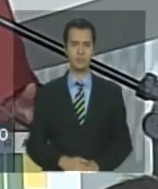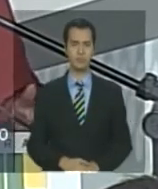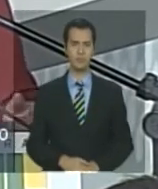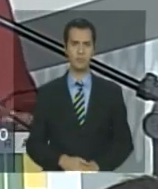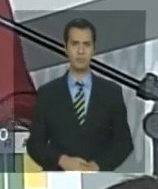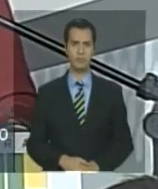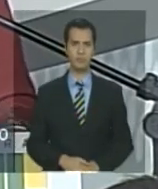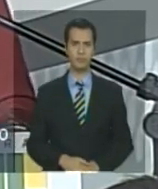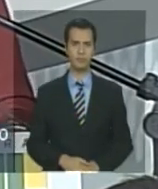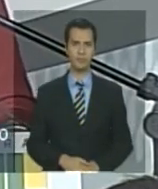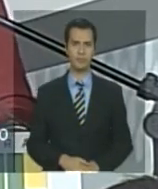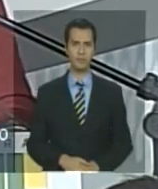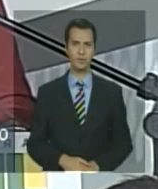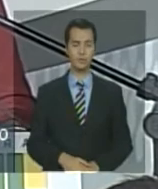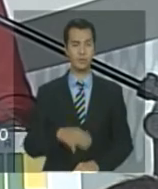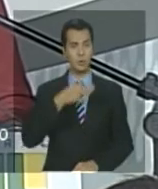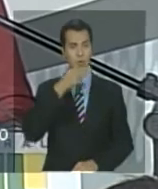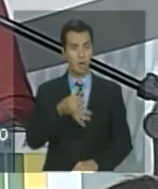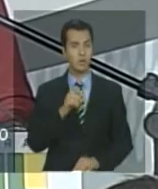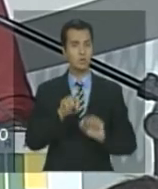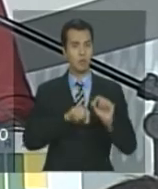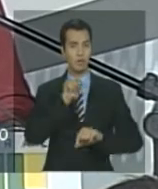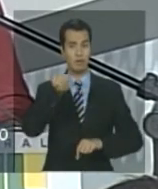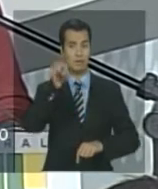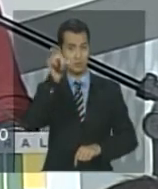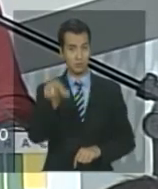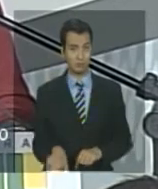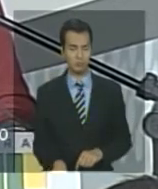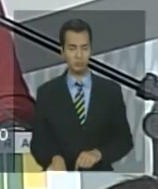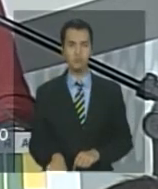acho que ele é um dos brasileiros que